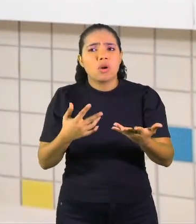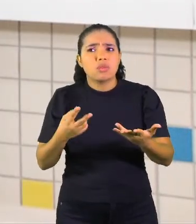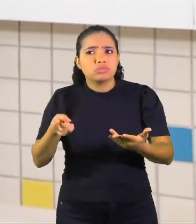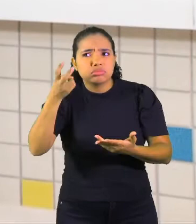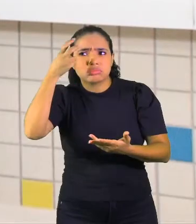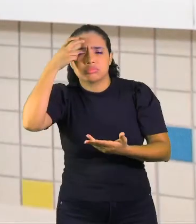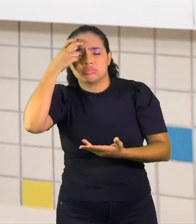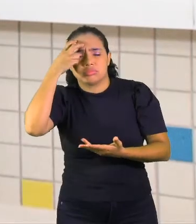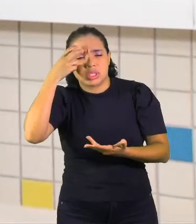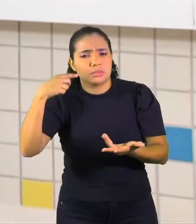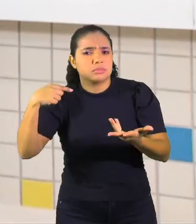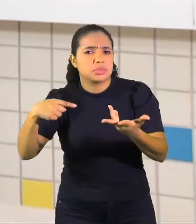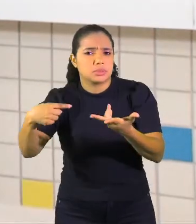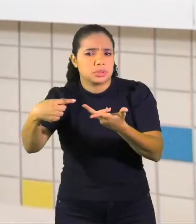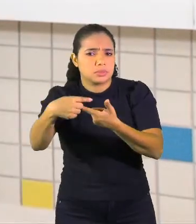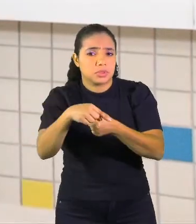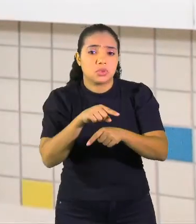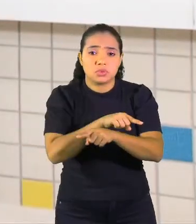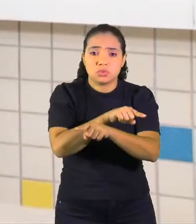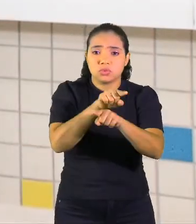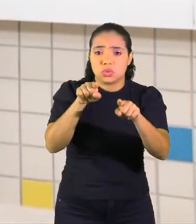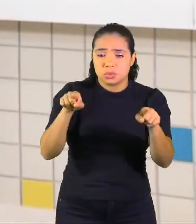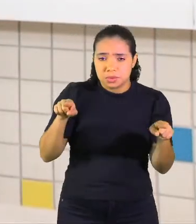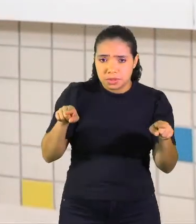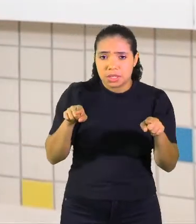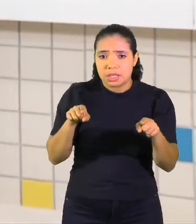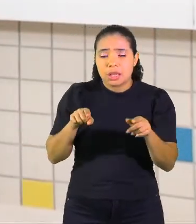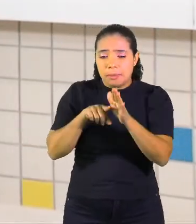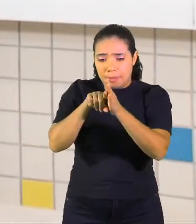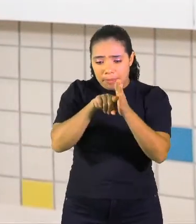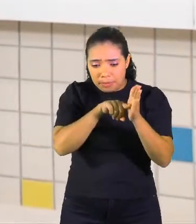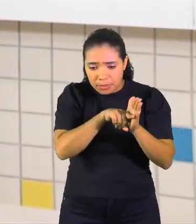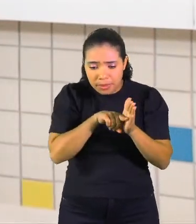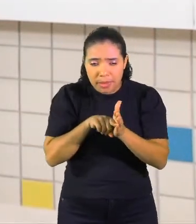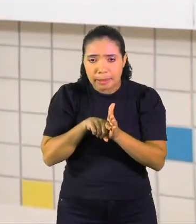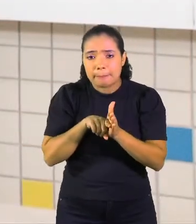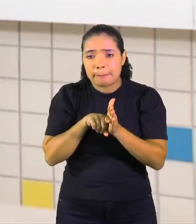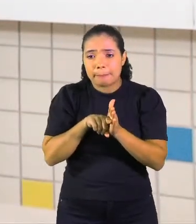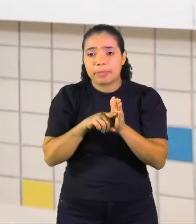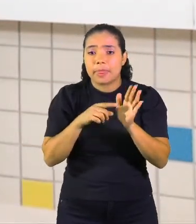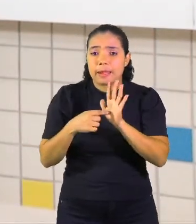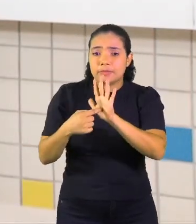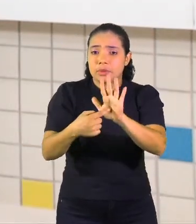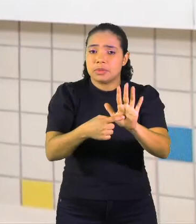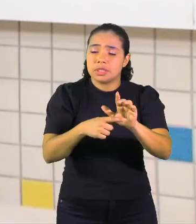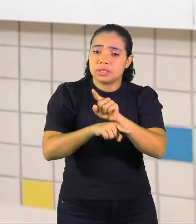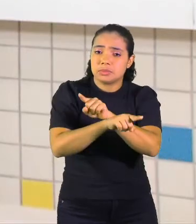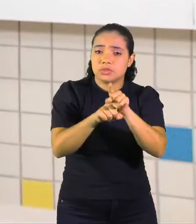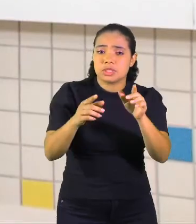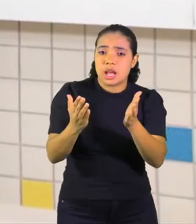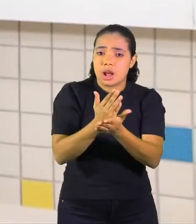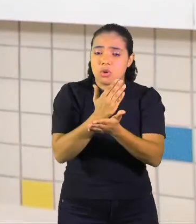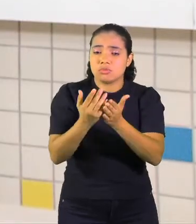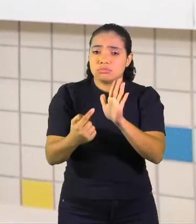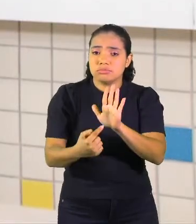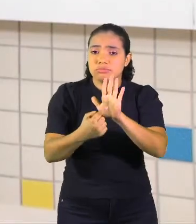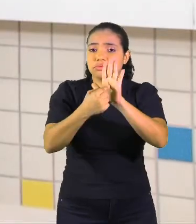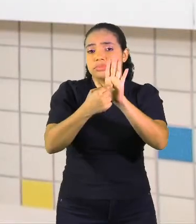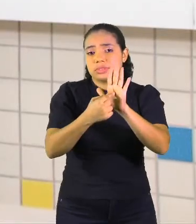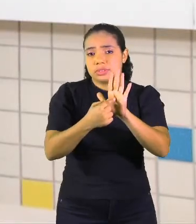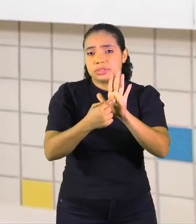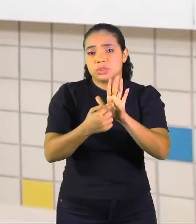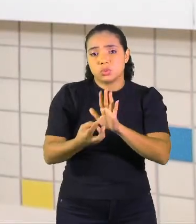como vocês irão estar buscando, pesquisando, eu trouxe para vocês alguns pontos desses